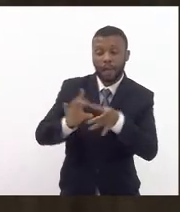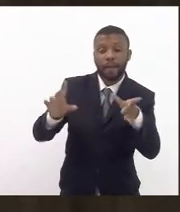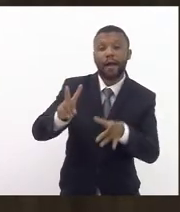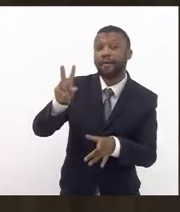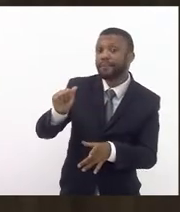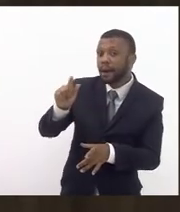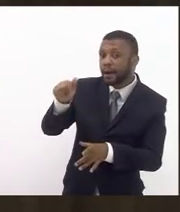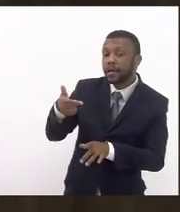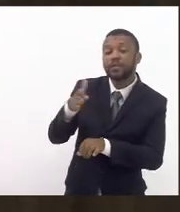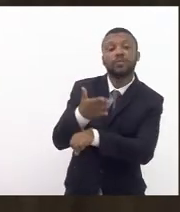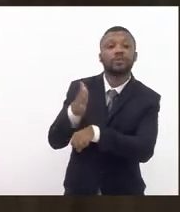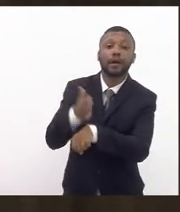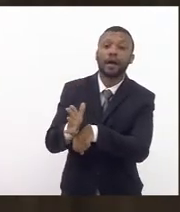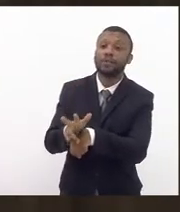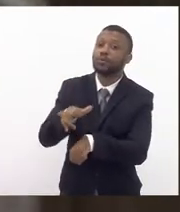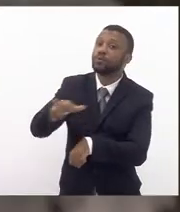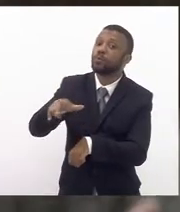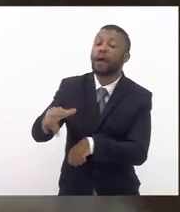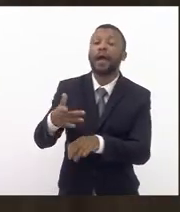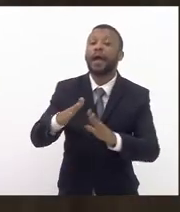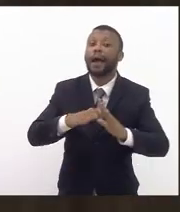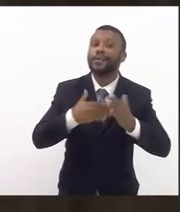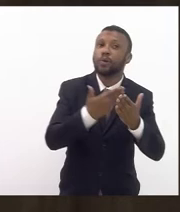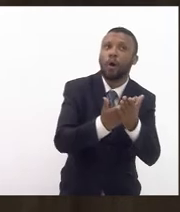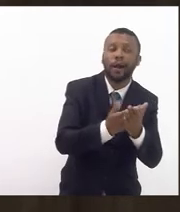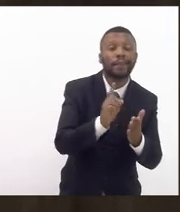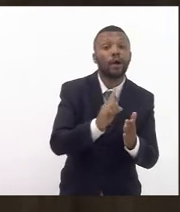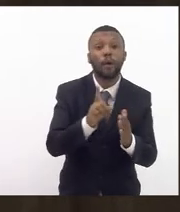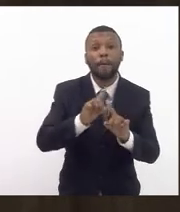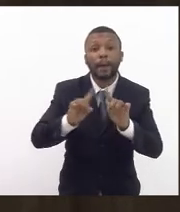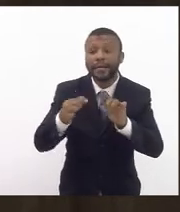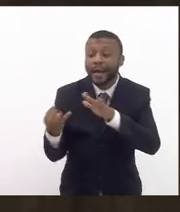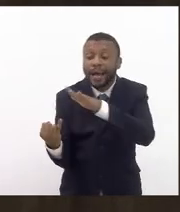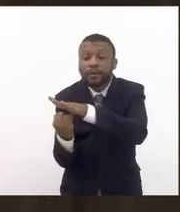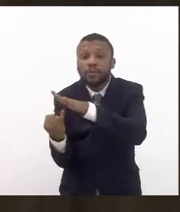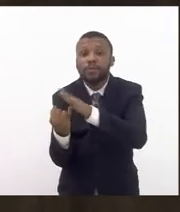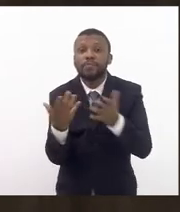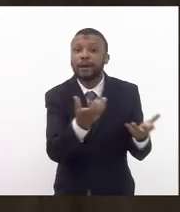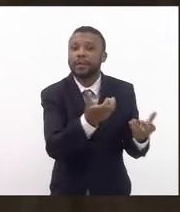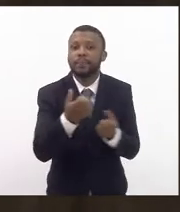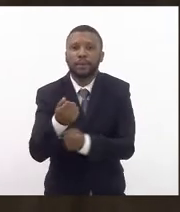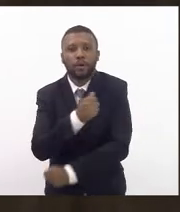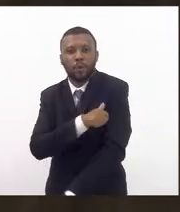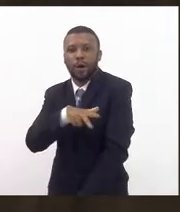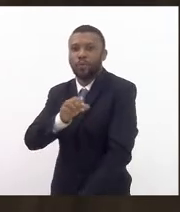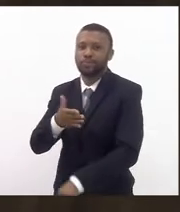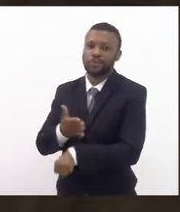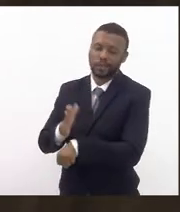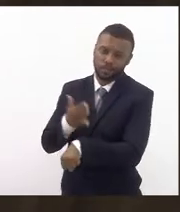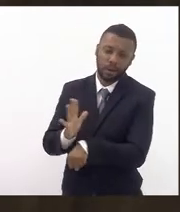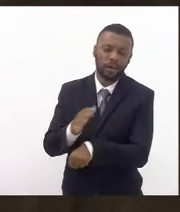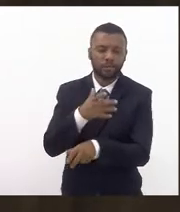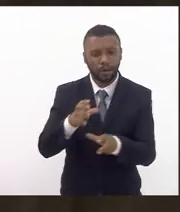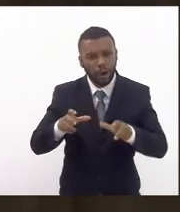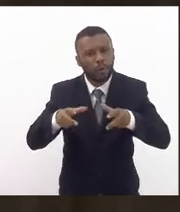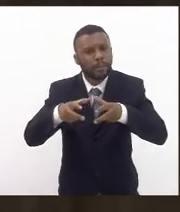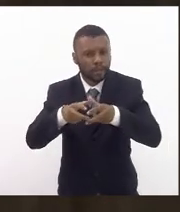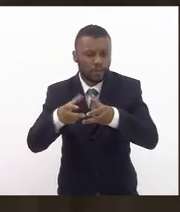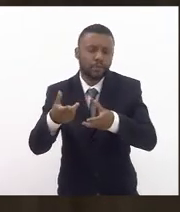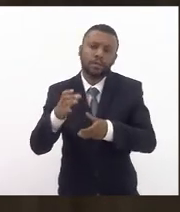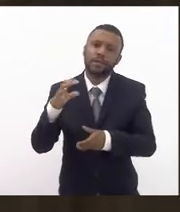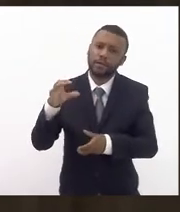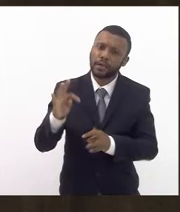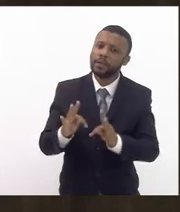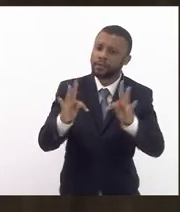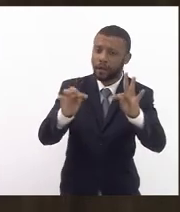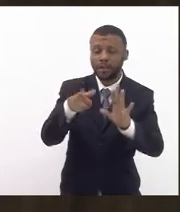é a instituição de ensino, é a instituição que vai receber o estagiário, né? De qualquer maneira, a Comissão de Ciência e Tecnologia acha que a